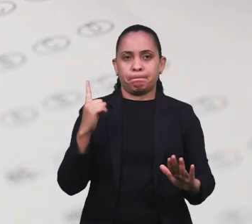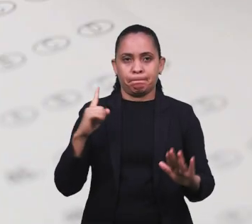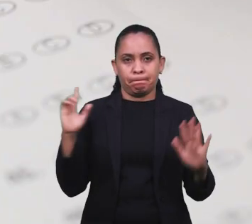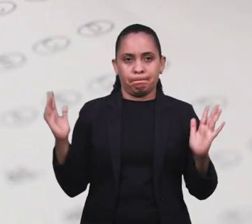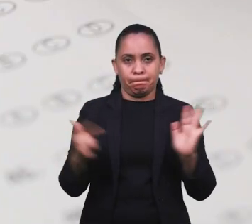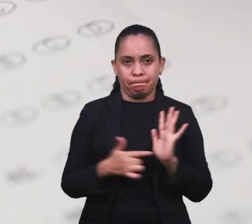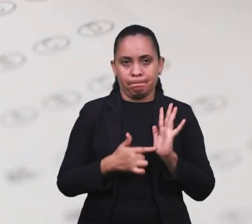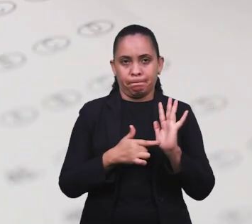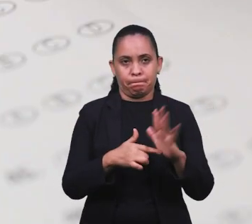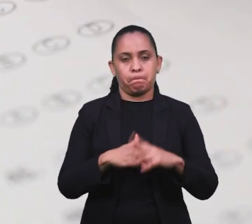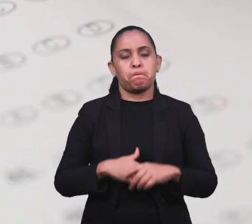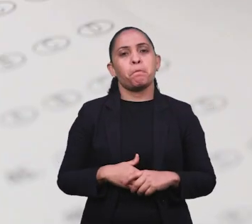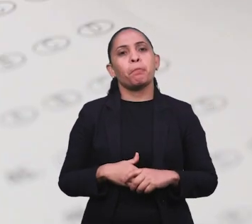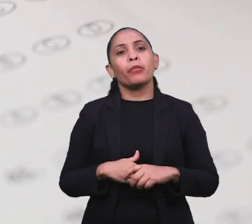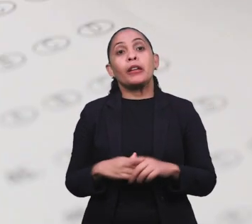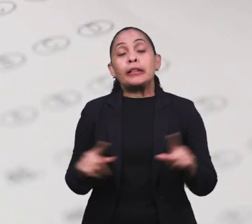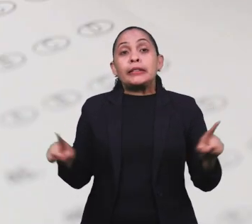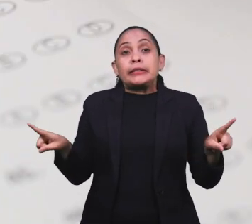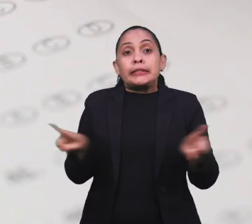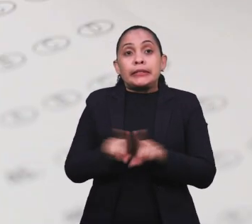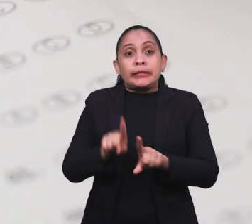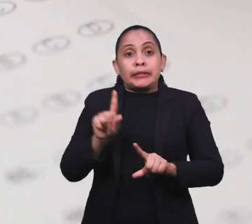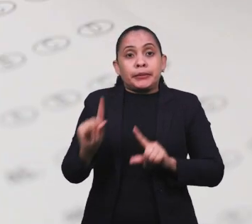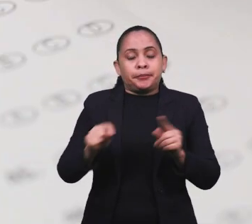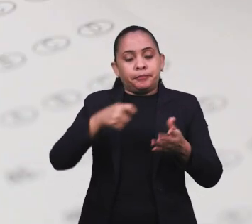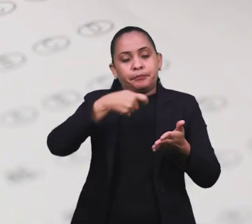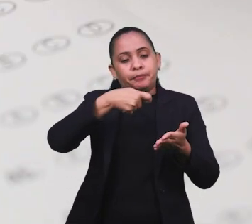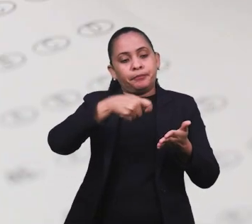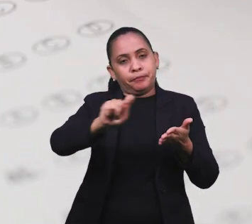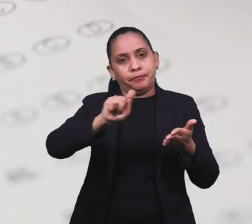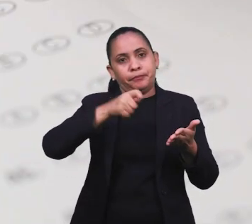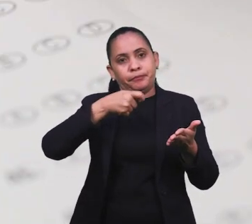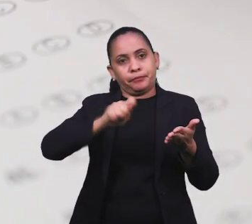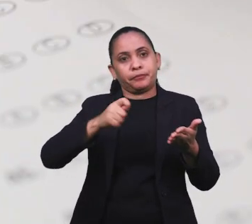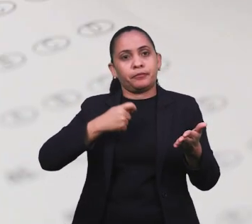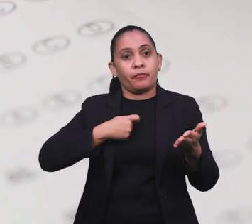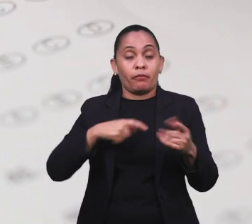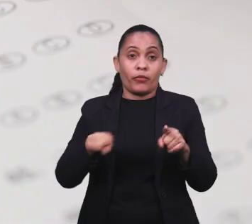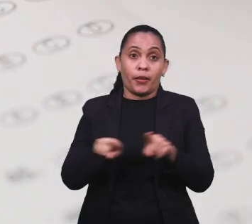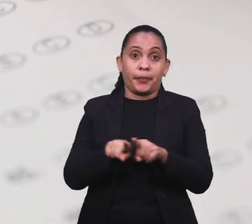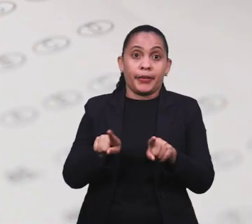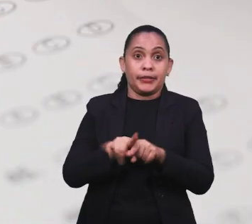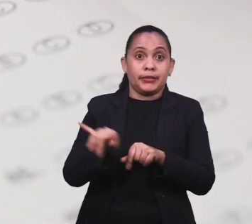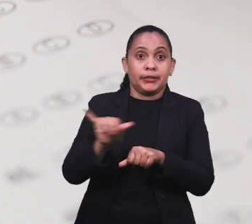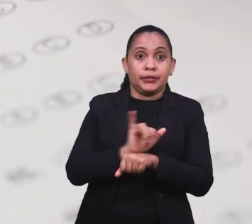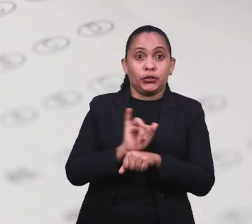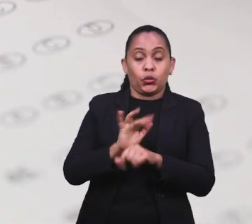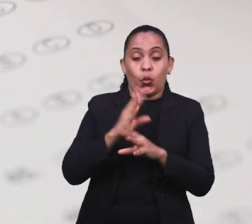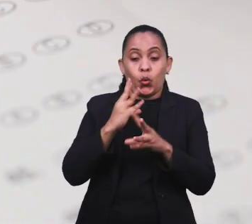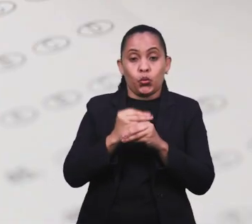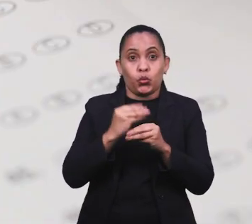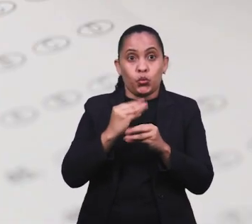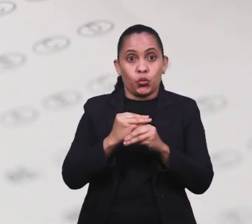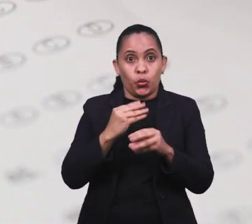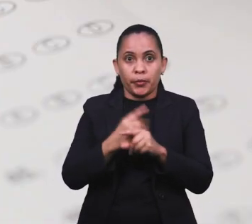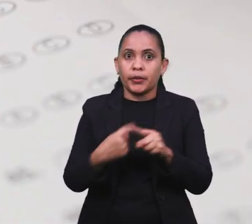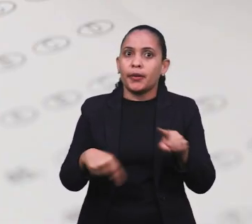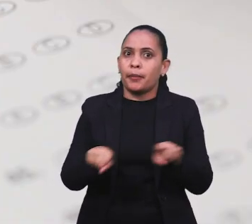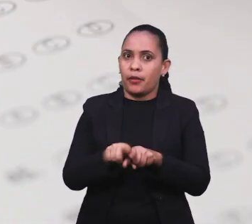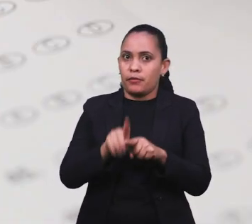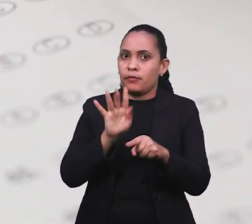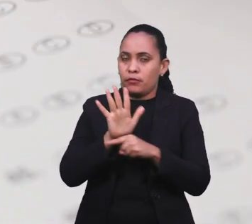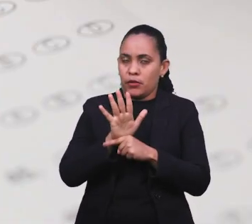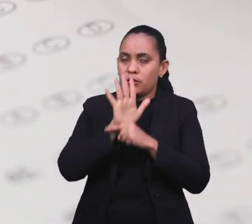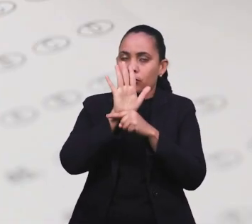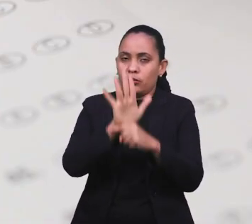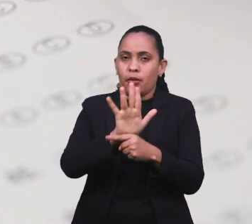aqui. E fazer também anotações e criar pequenos resumos no seu material também vai te